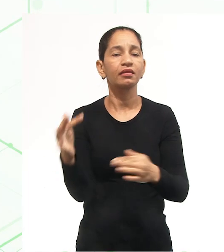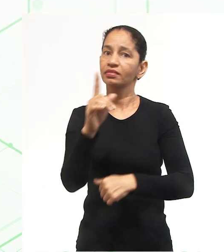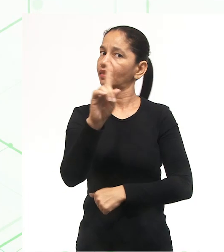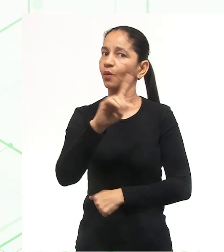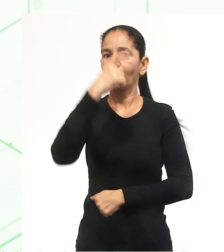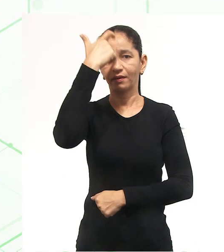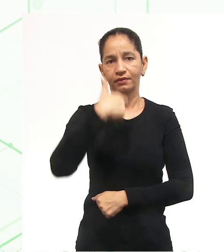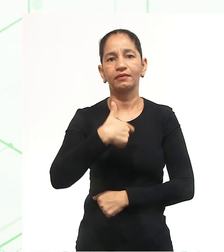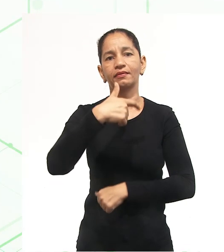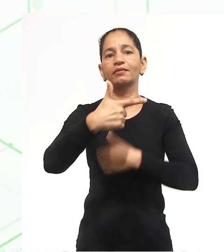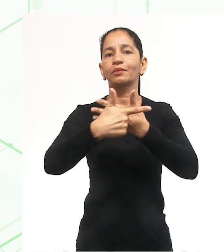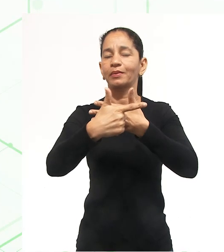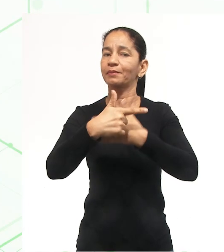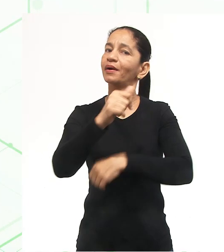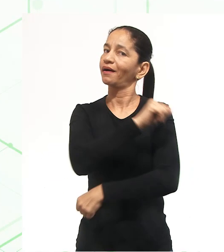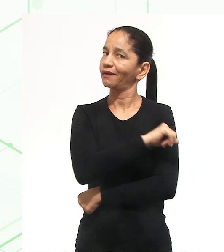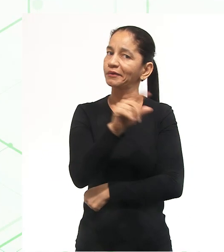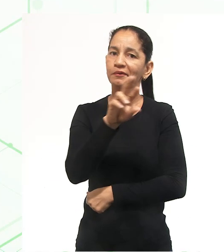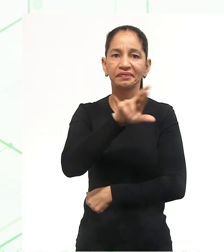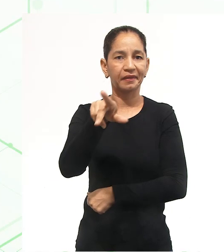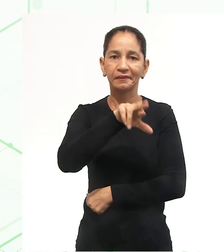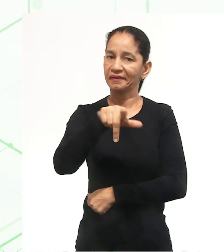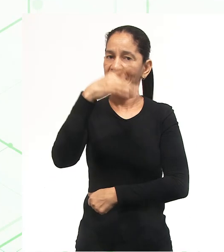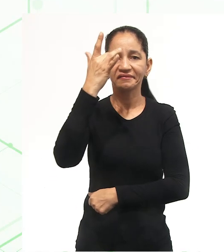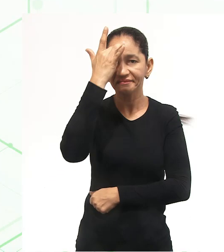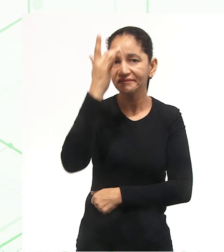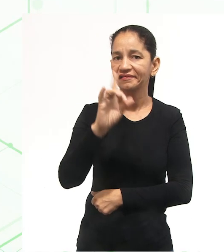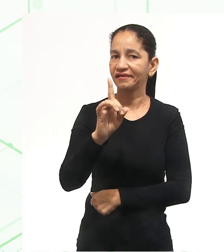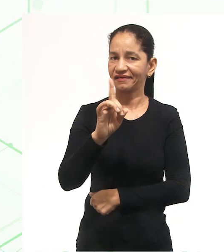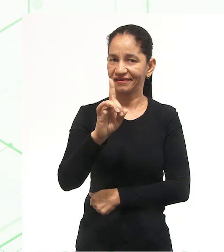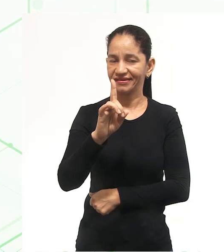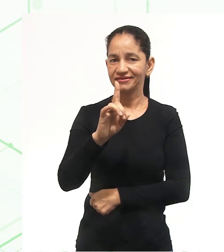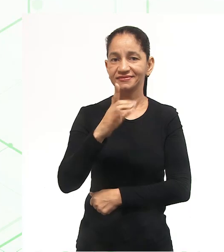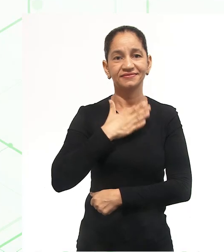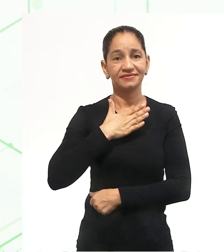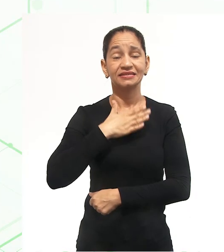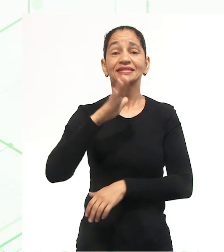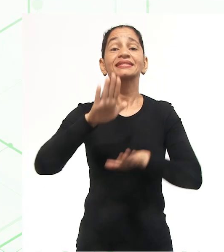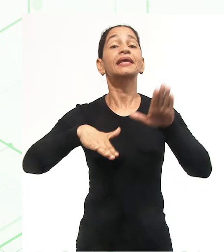é. Isso demanda muito dos professores que vão